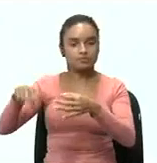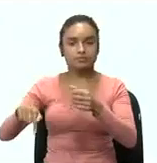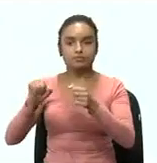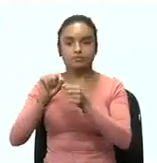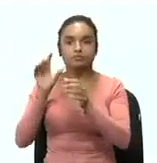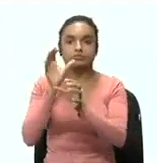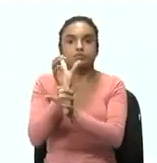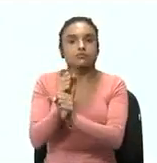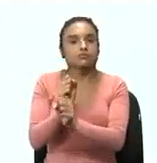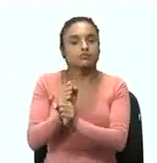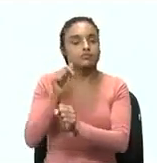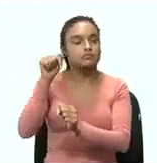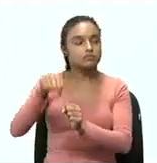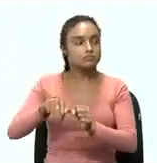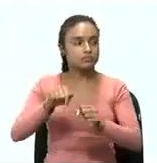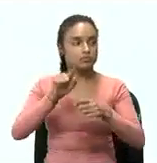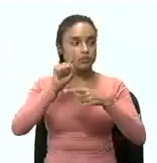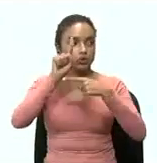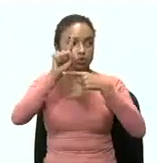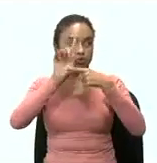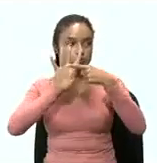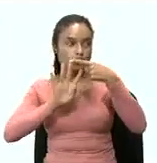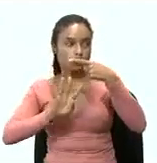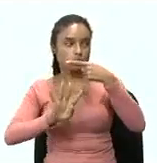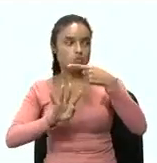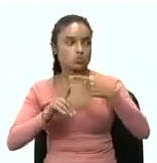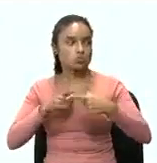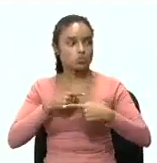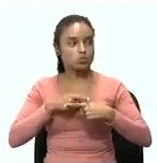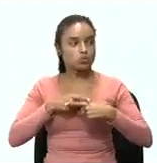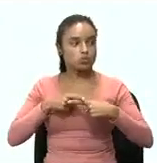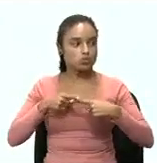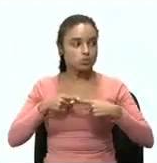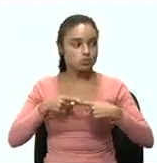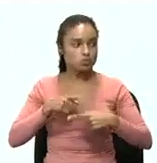soma. 1/4 dividido.